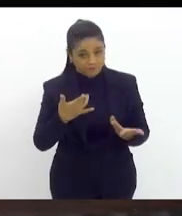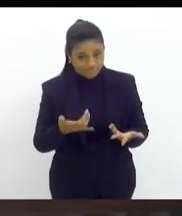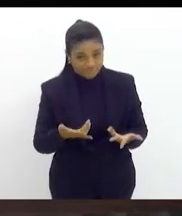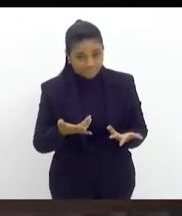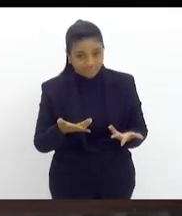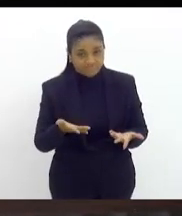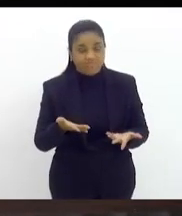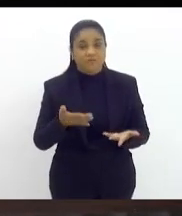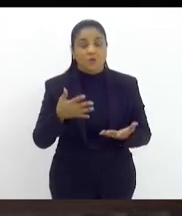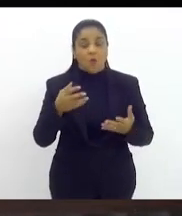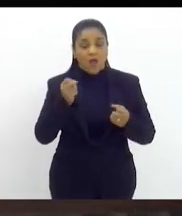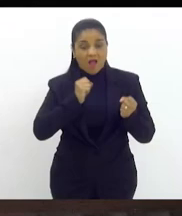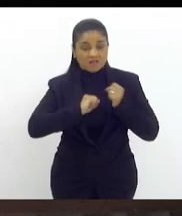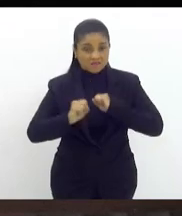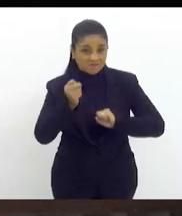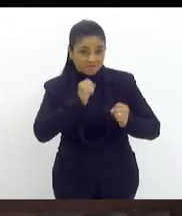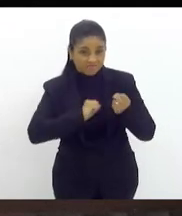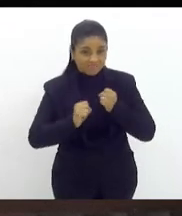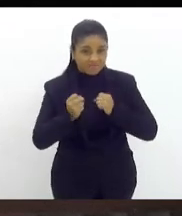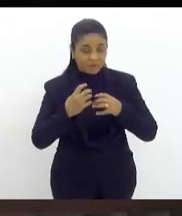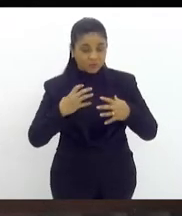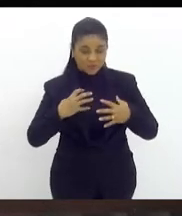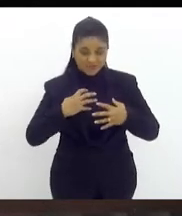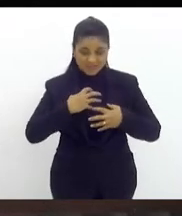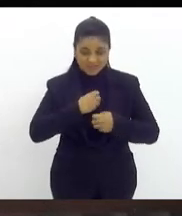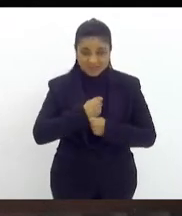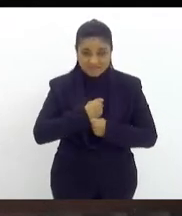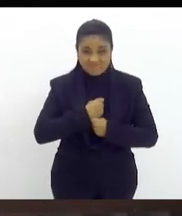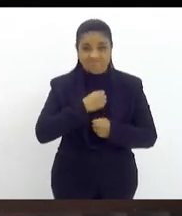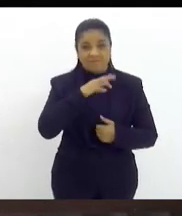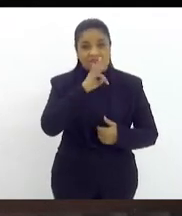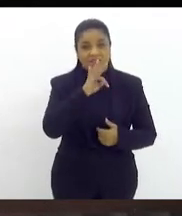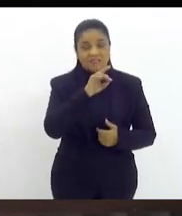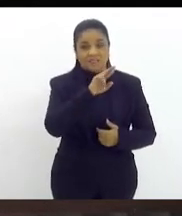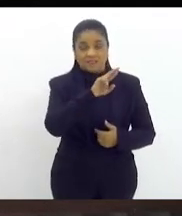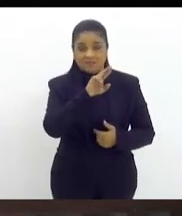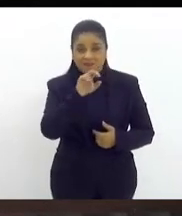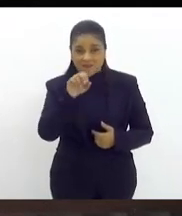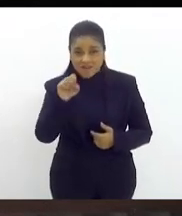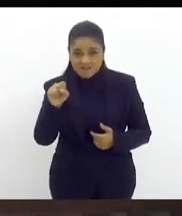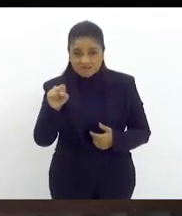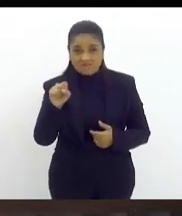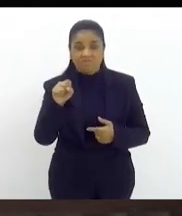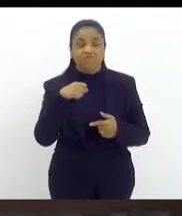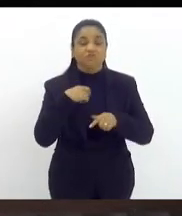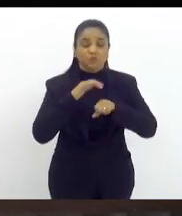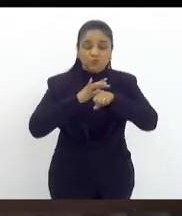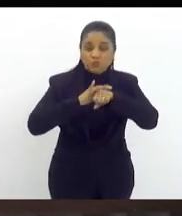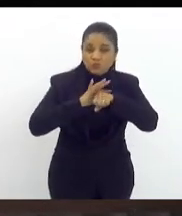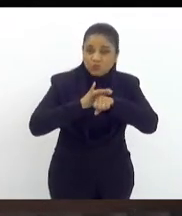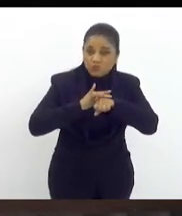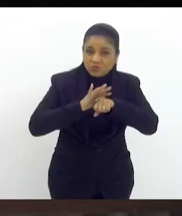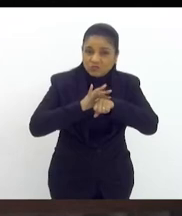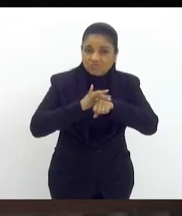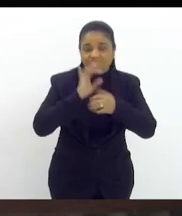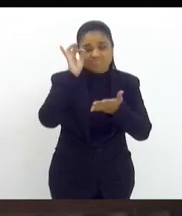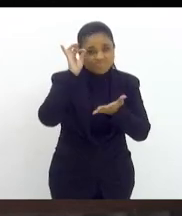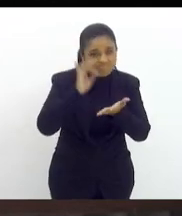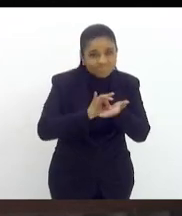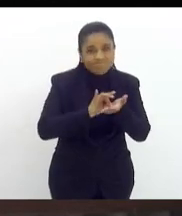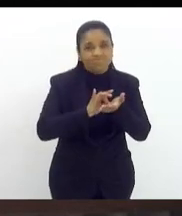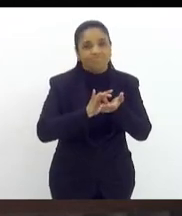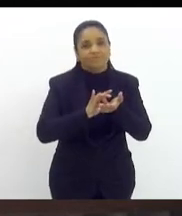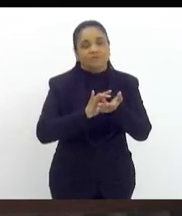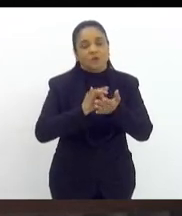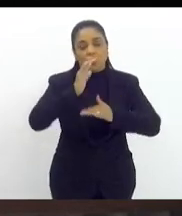ansiedade, o estresse e a depressão, infelizmente, são tipos de adoecimento que acometem muito